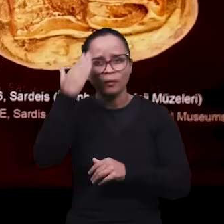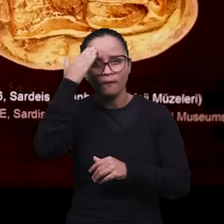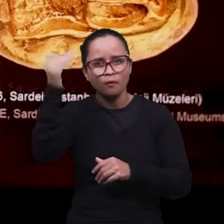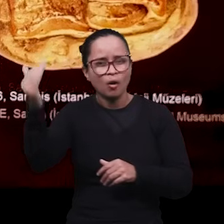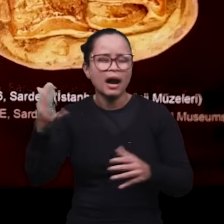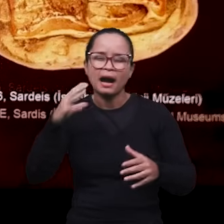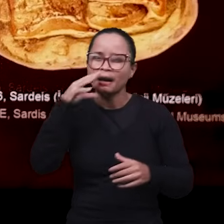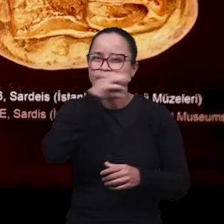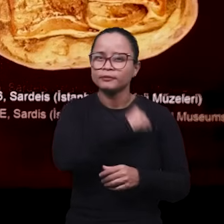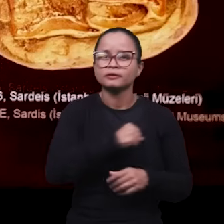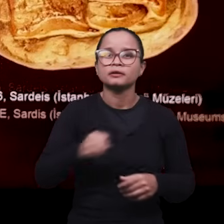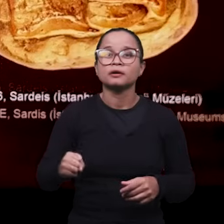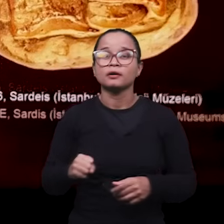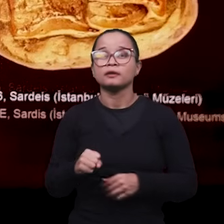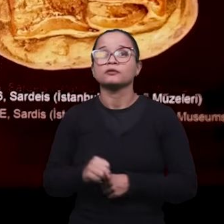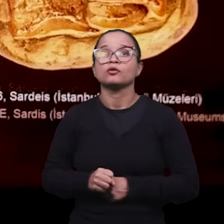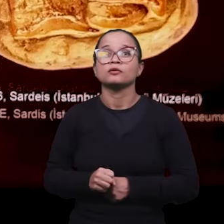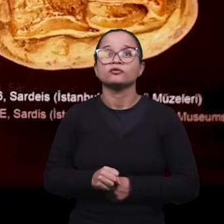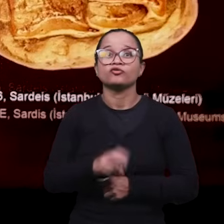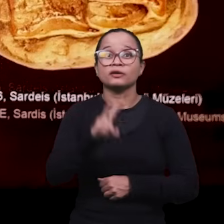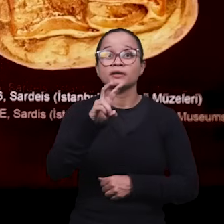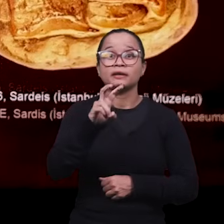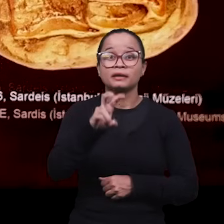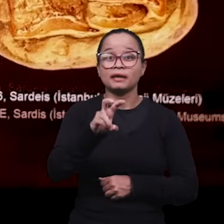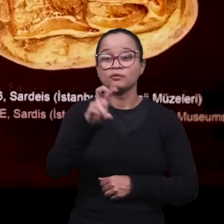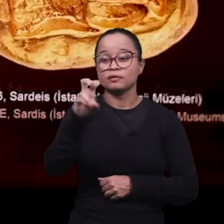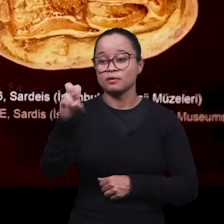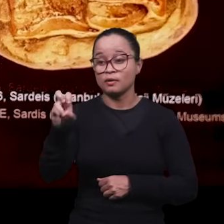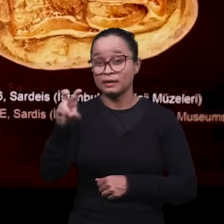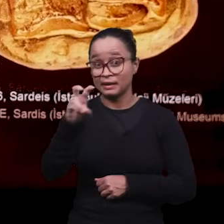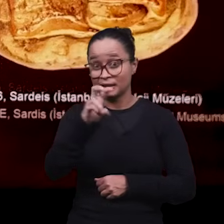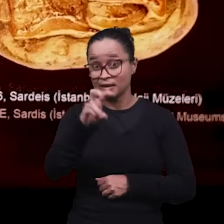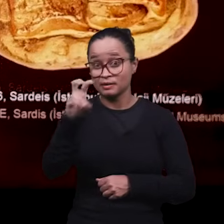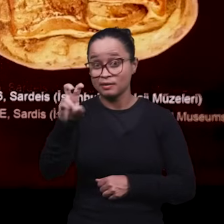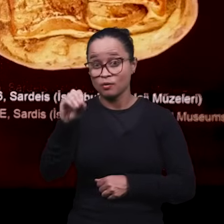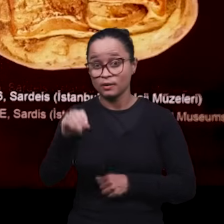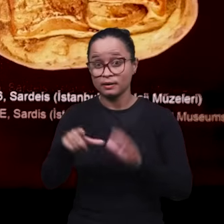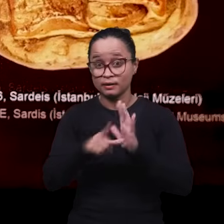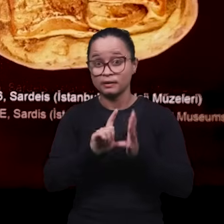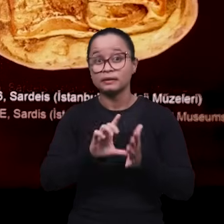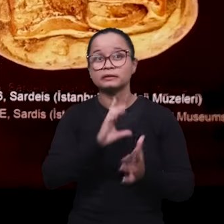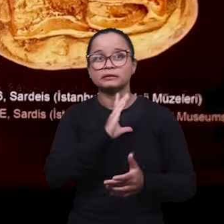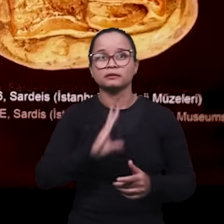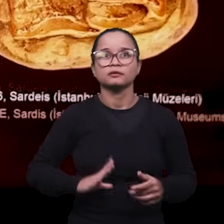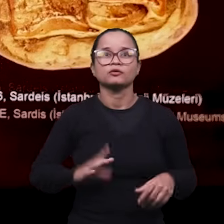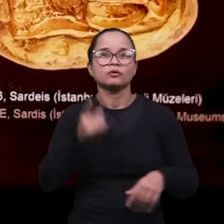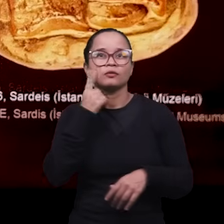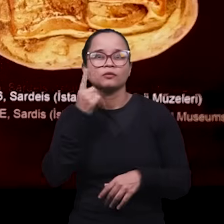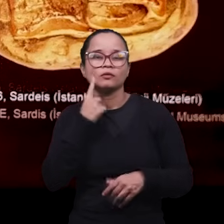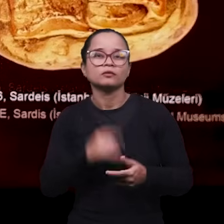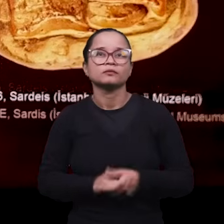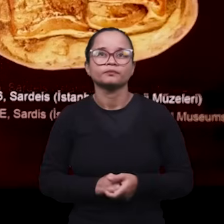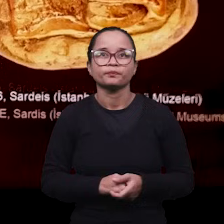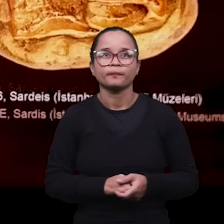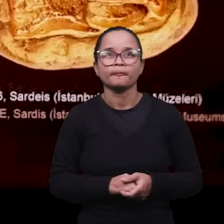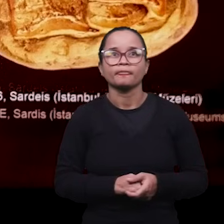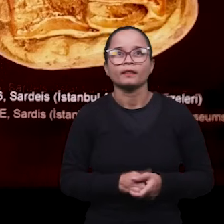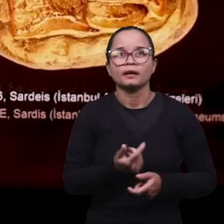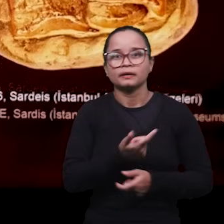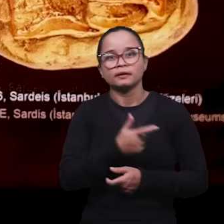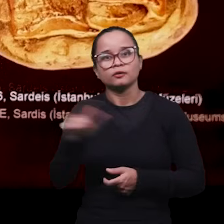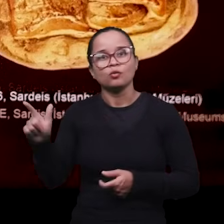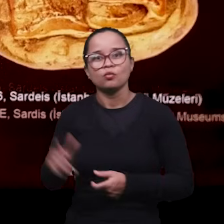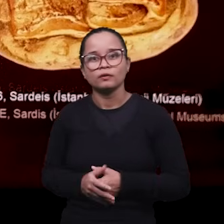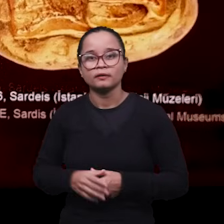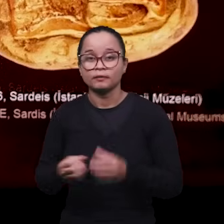de 550 a.C., outro rei da Lídia, chamado Creso, emitiu uma nova